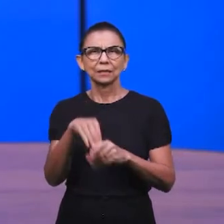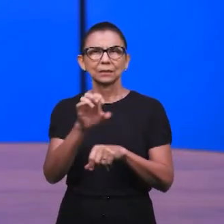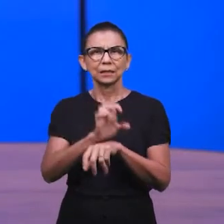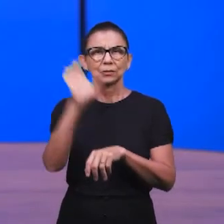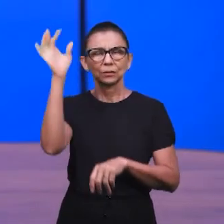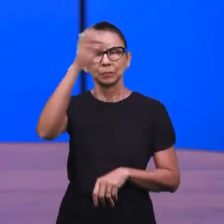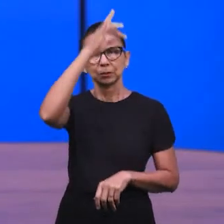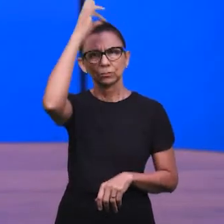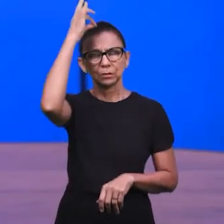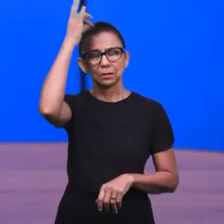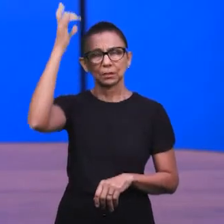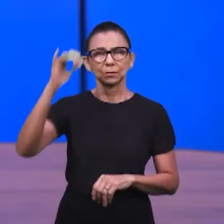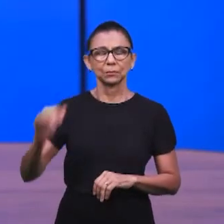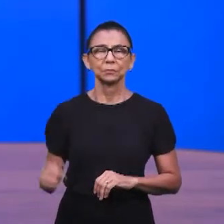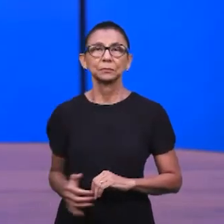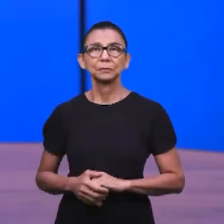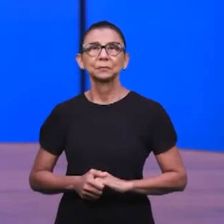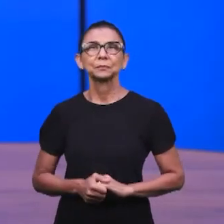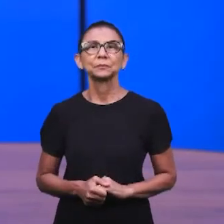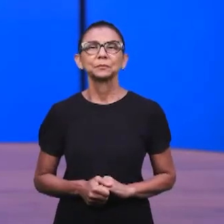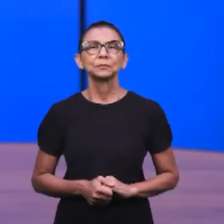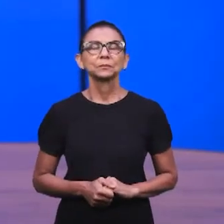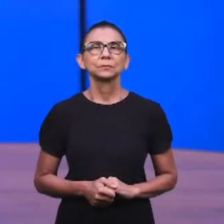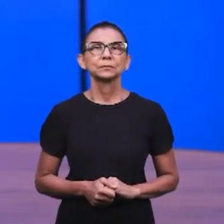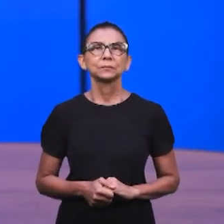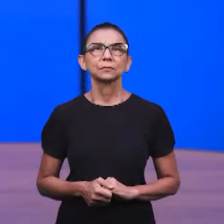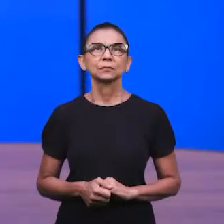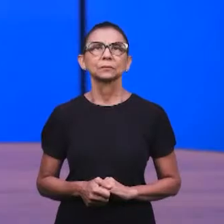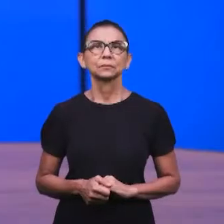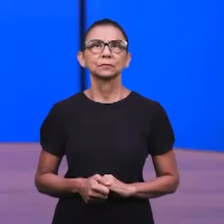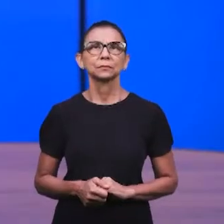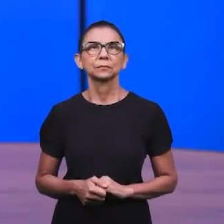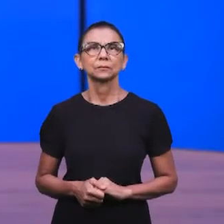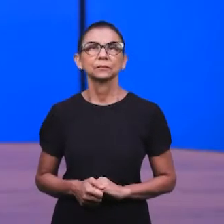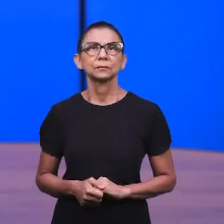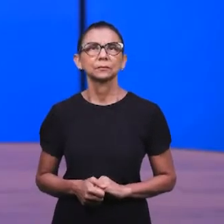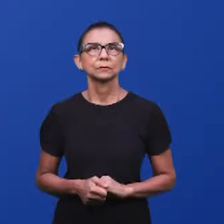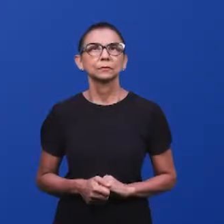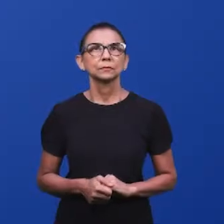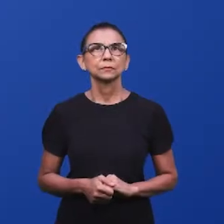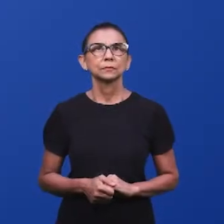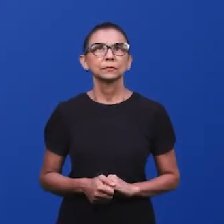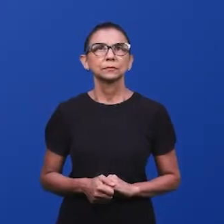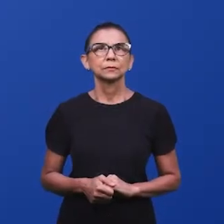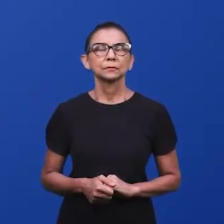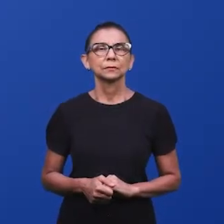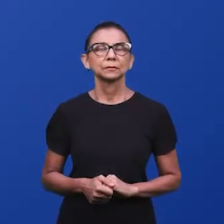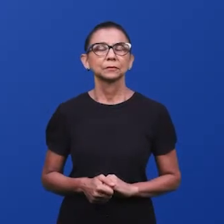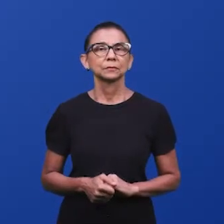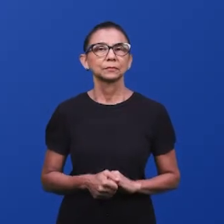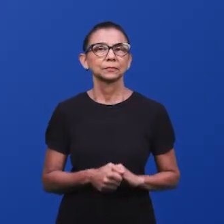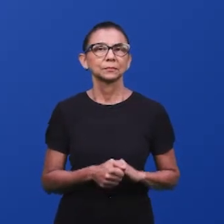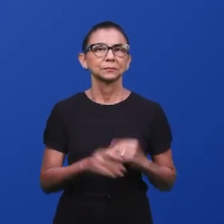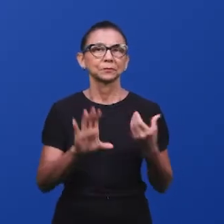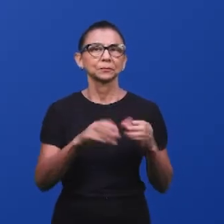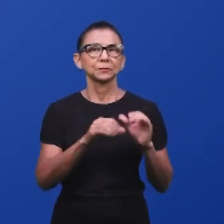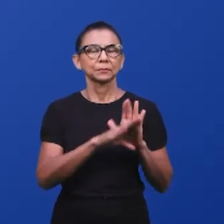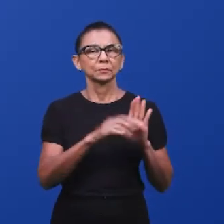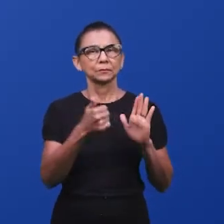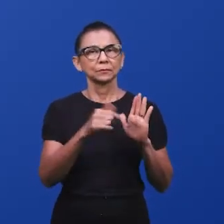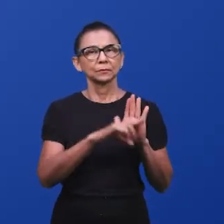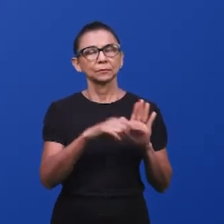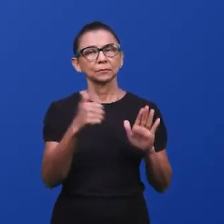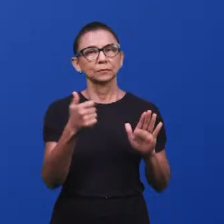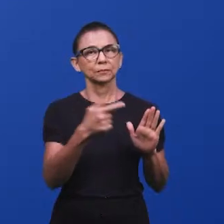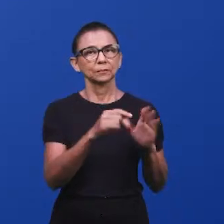próximo da cidade de Vitória e Vila Velha. A paz do Senhor, Beatriz, a sua vez agora. Vou estar respondendo a pergunta de número 1, que se